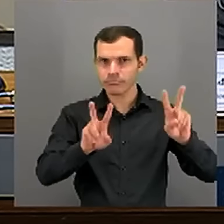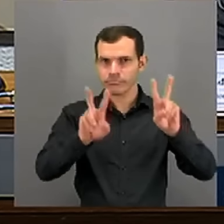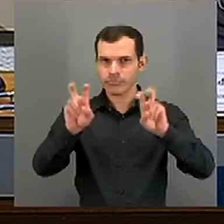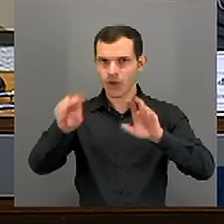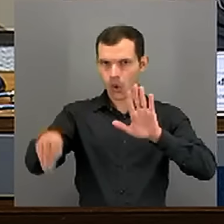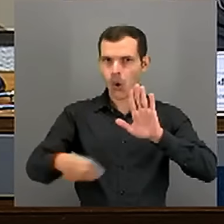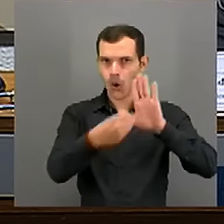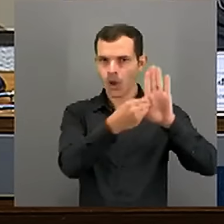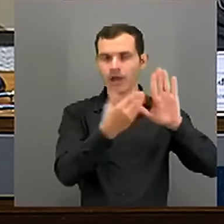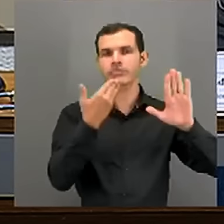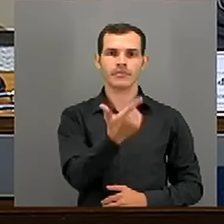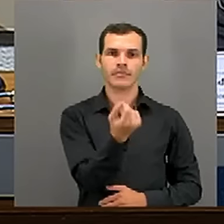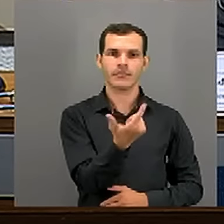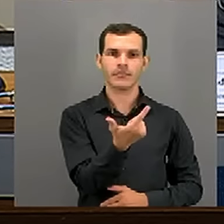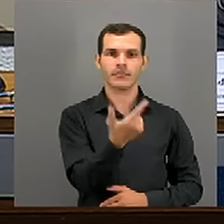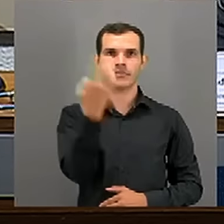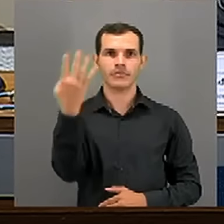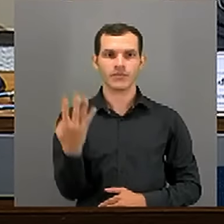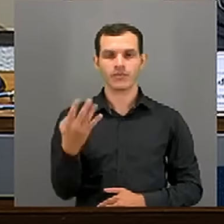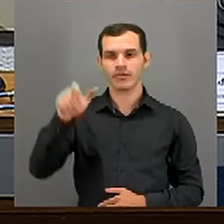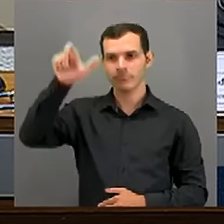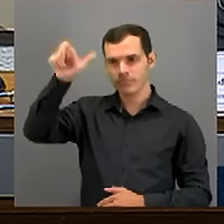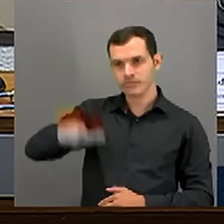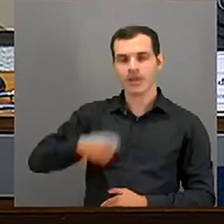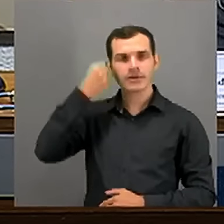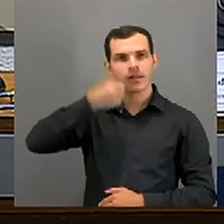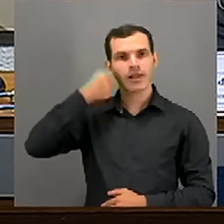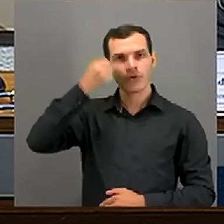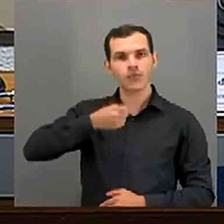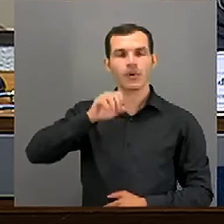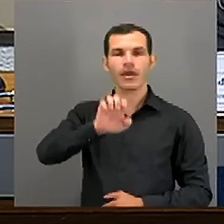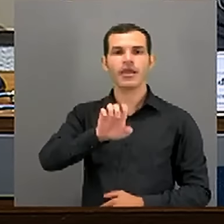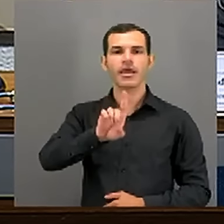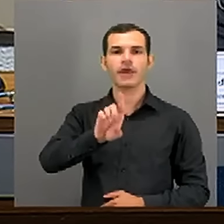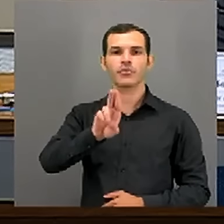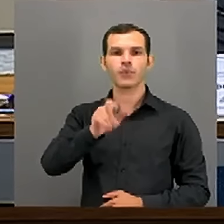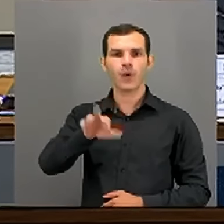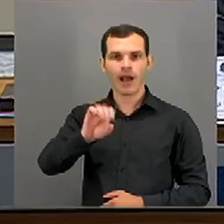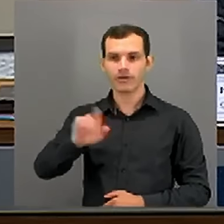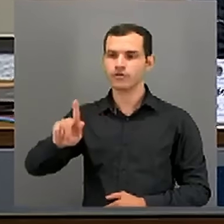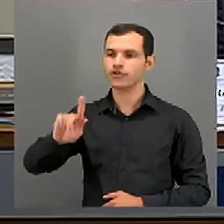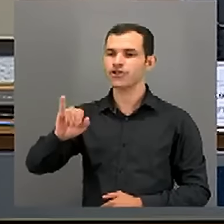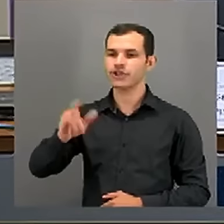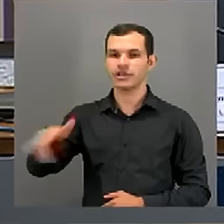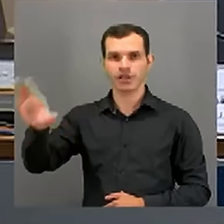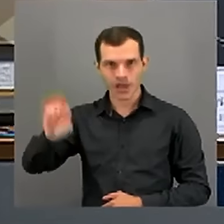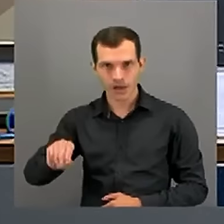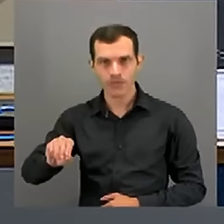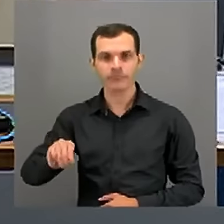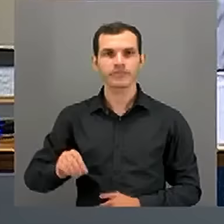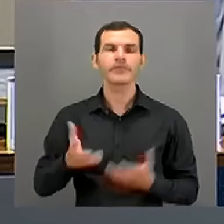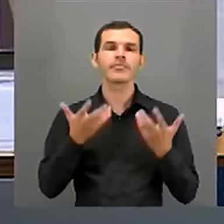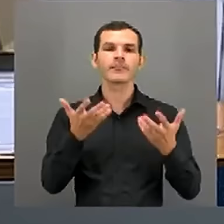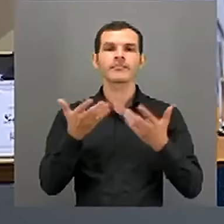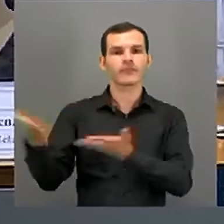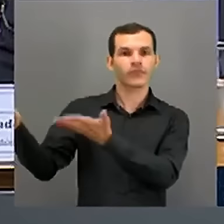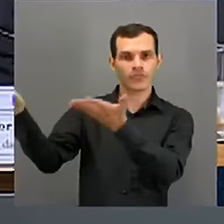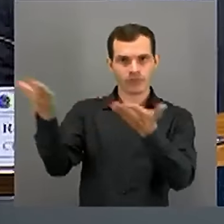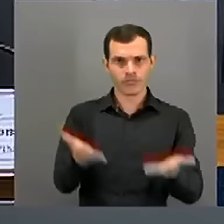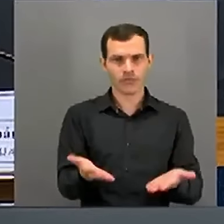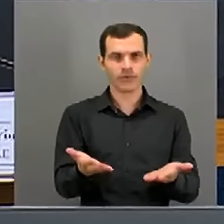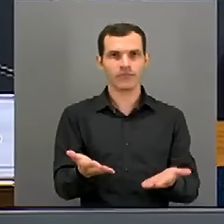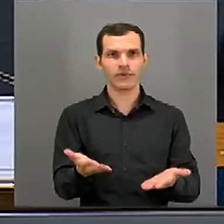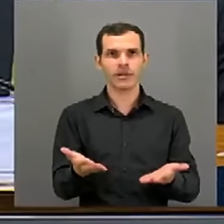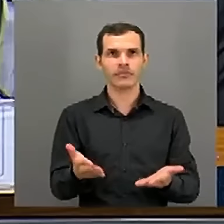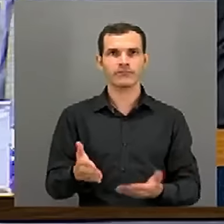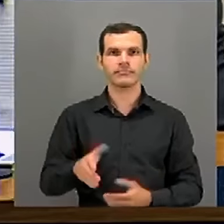do seguinte requerimento de autoria do senador Eduardo Girão, requerendo que sejam convidados